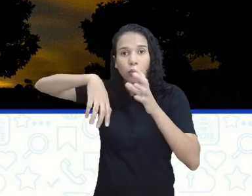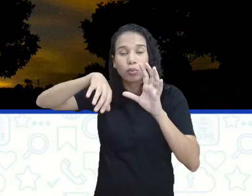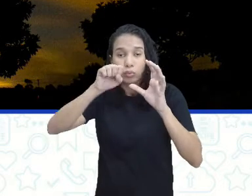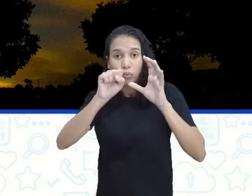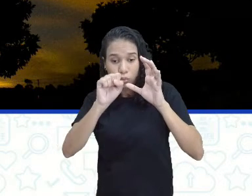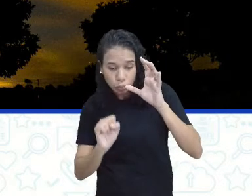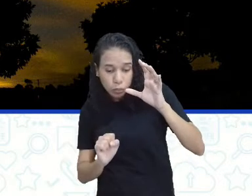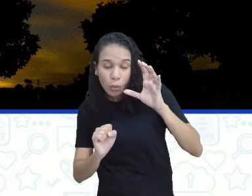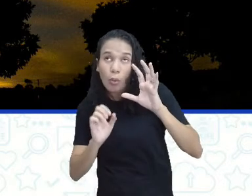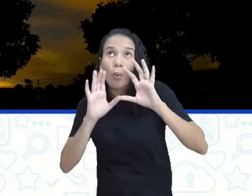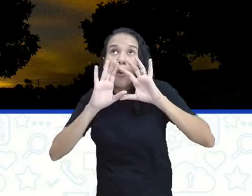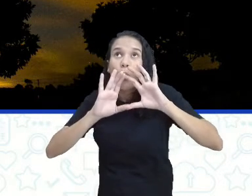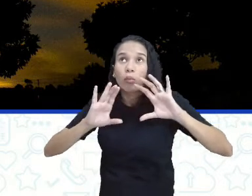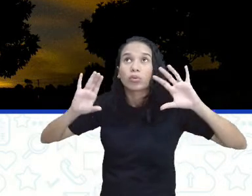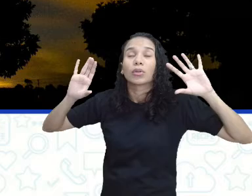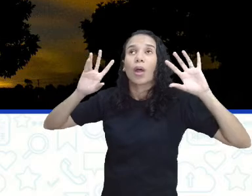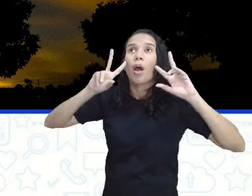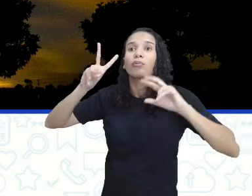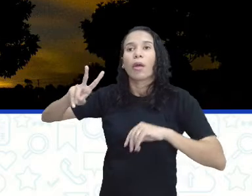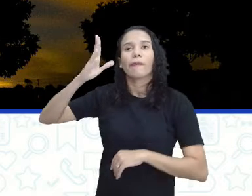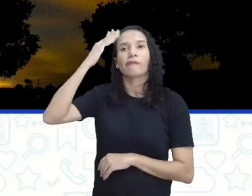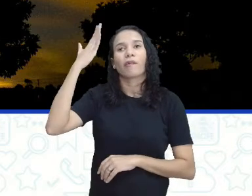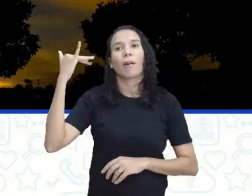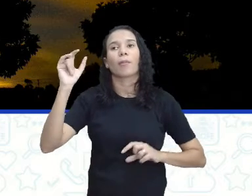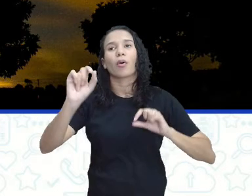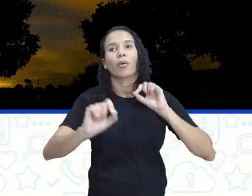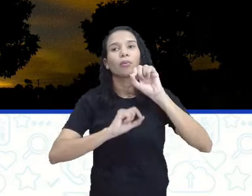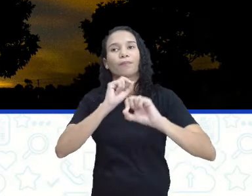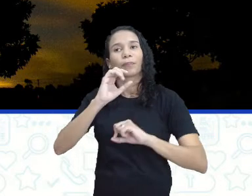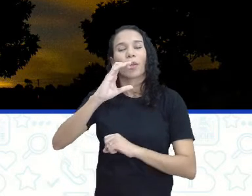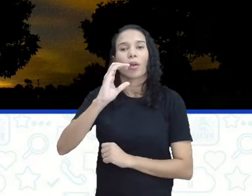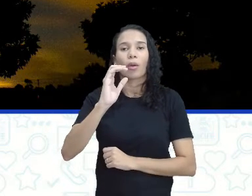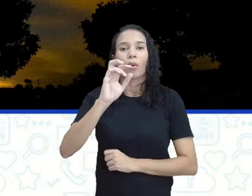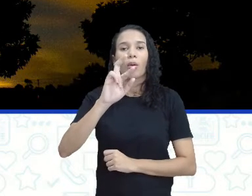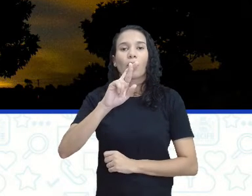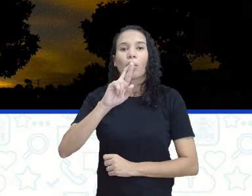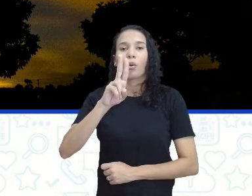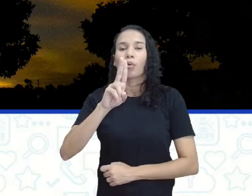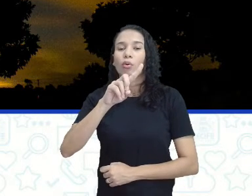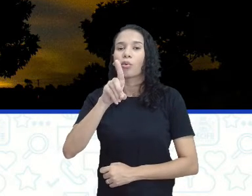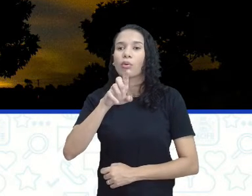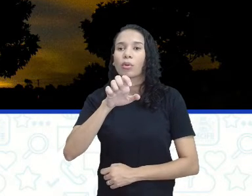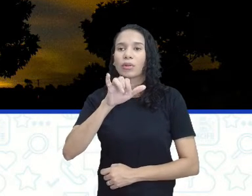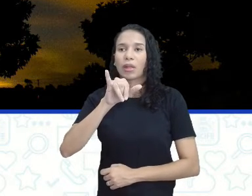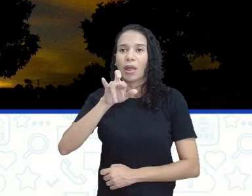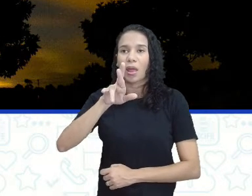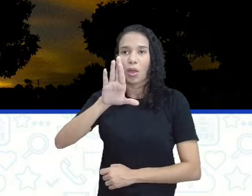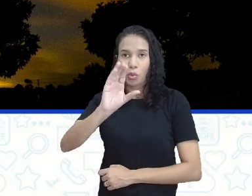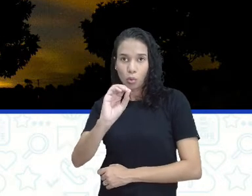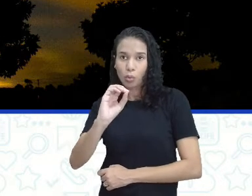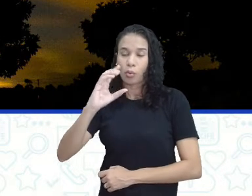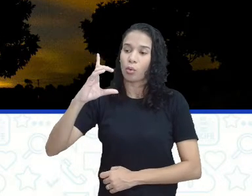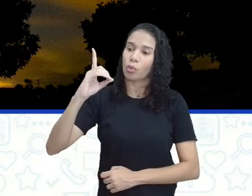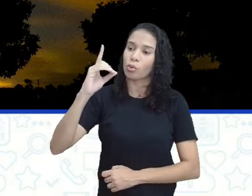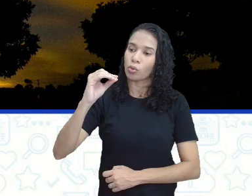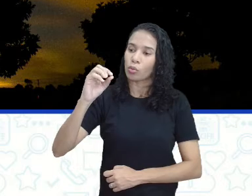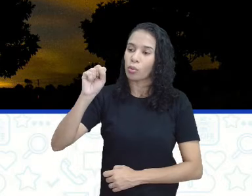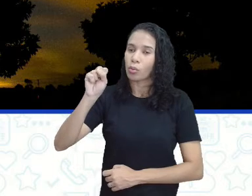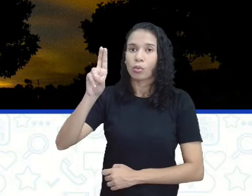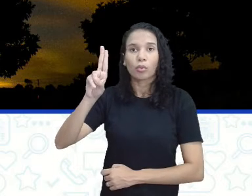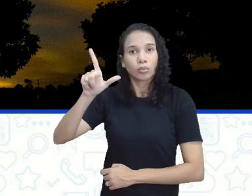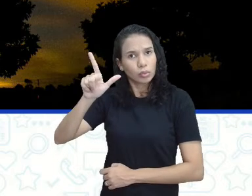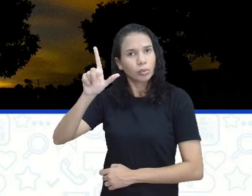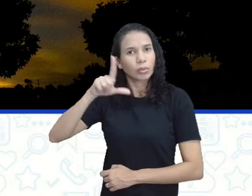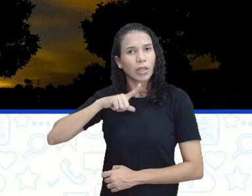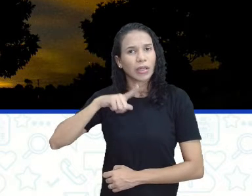temos aí uma constelação muito famosa, que é chamada de Cruzeiro do Sul. Não sei se vocês estão percebendo, mas temos aí 5